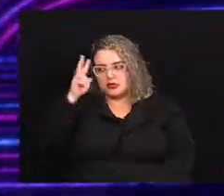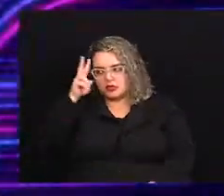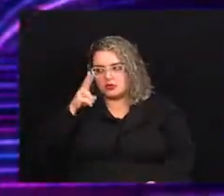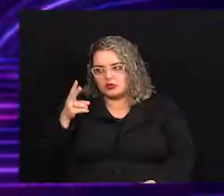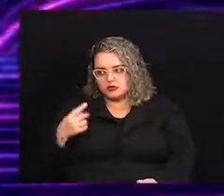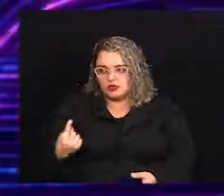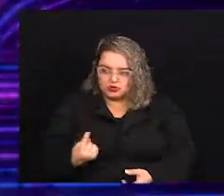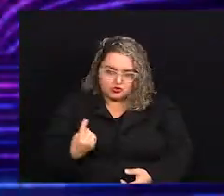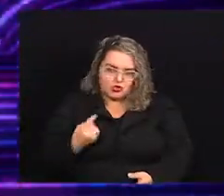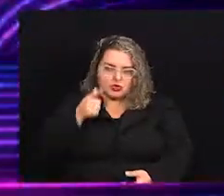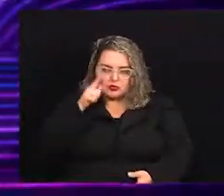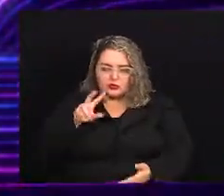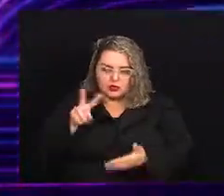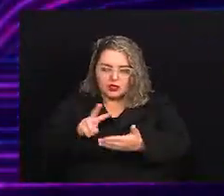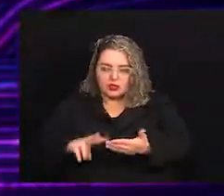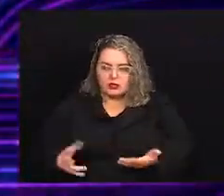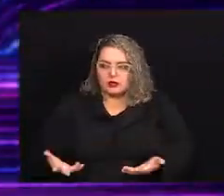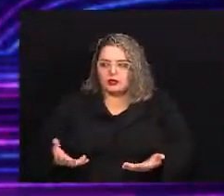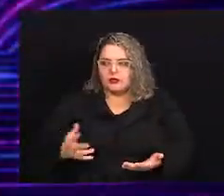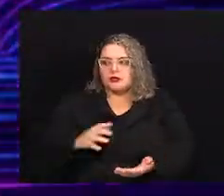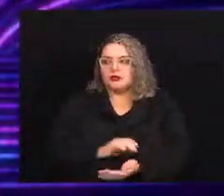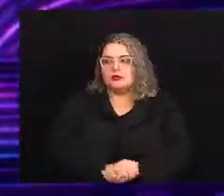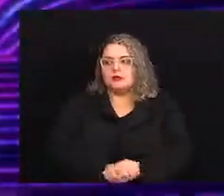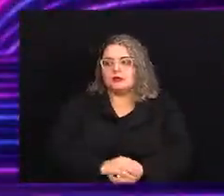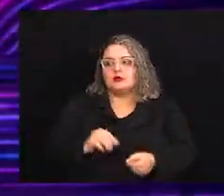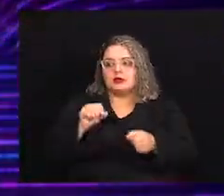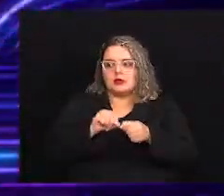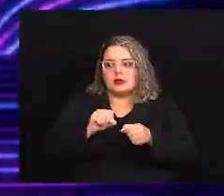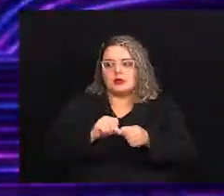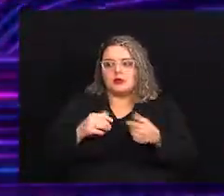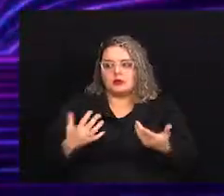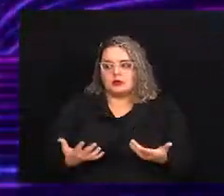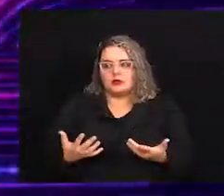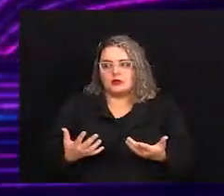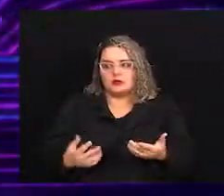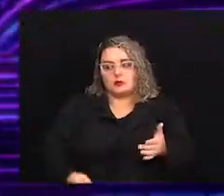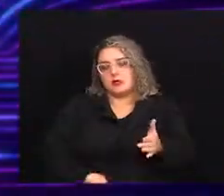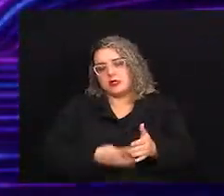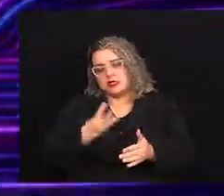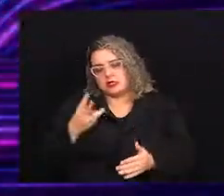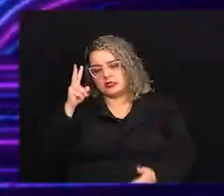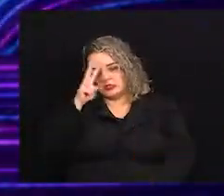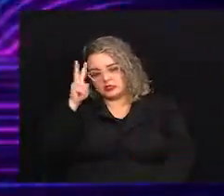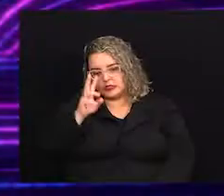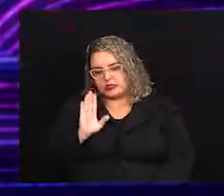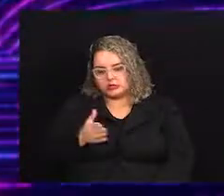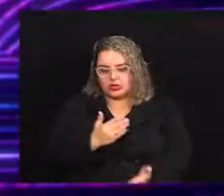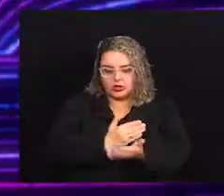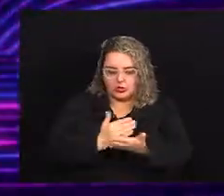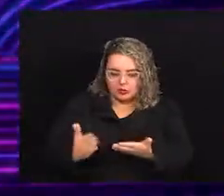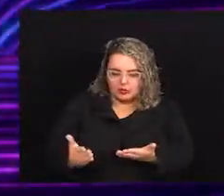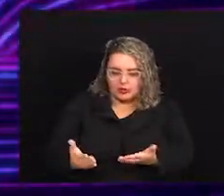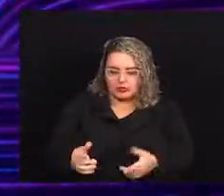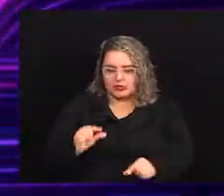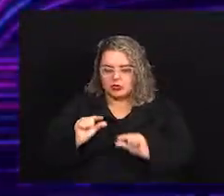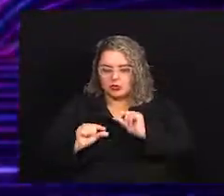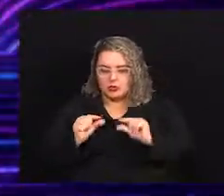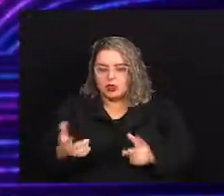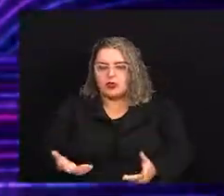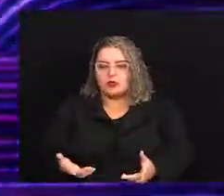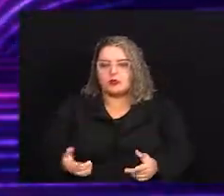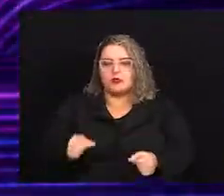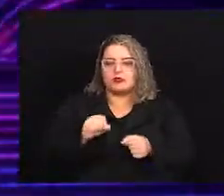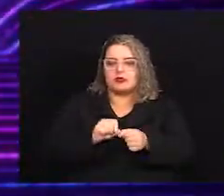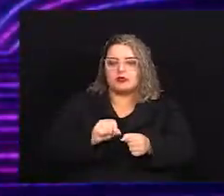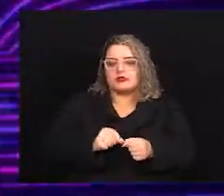sozinha. E o meu plano em relação a ele é fazer uma terceira história, que eu já comecei de leve, para fazer